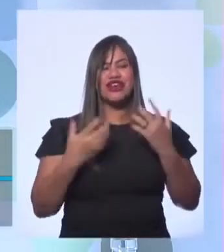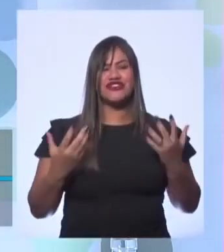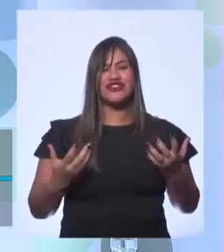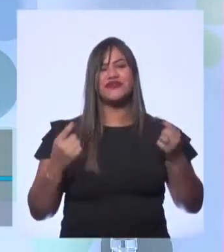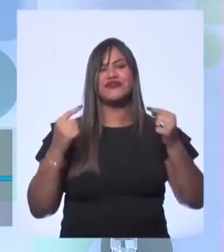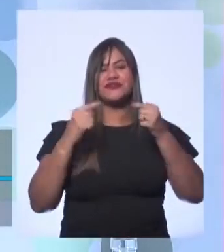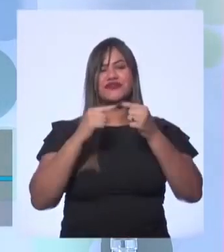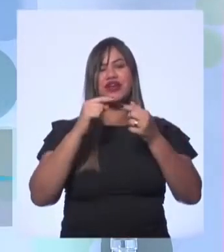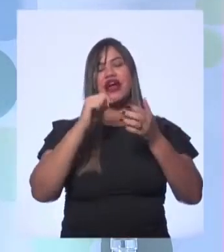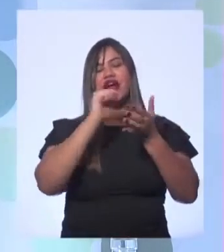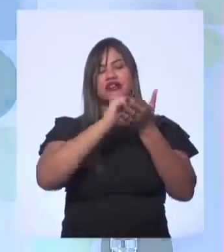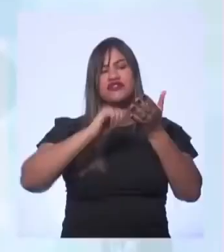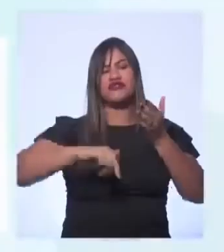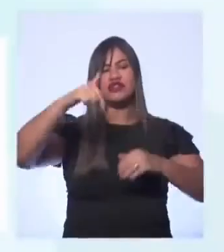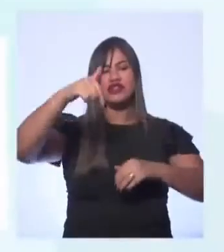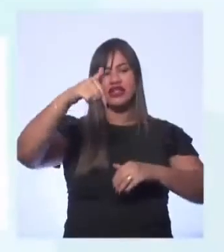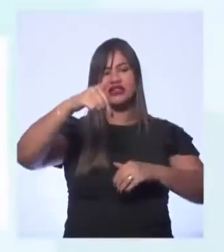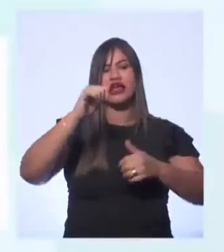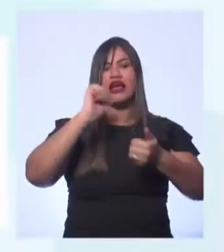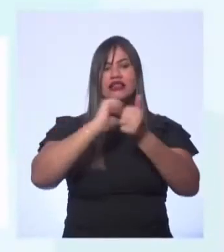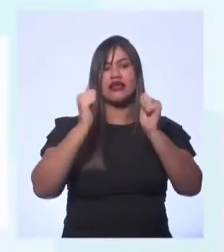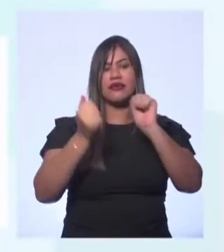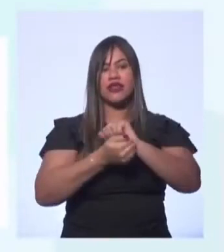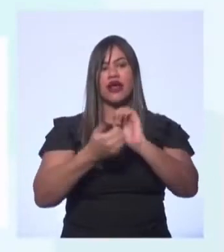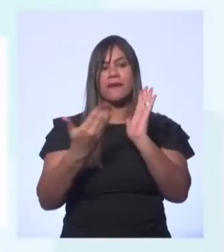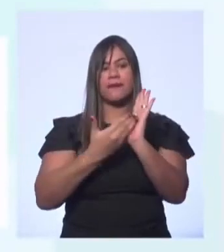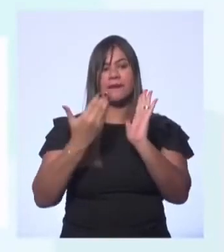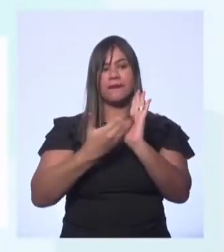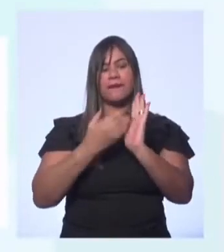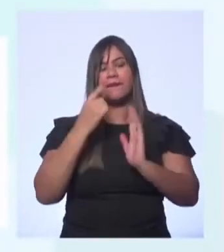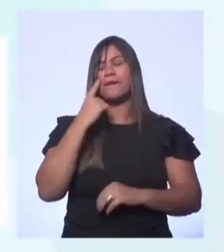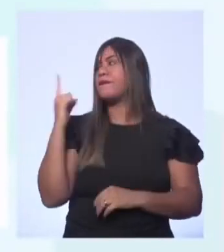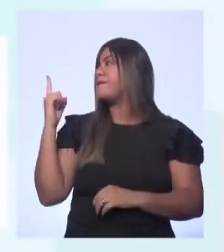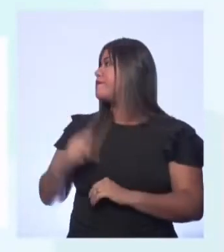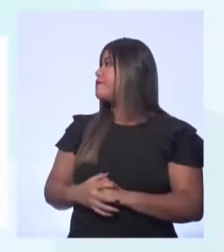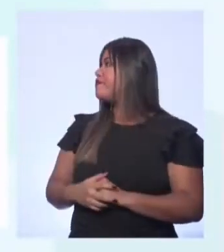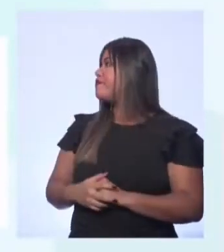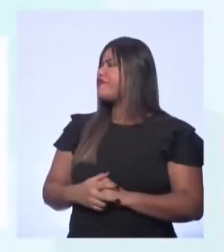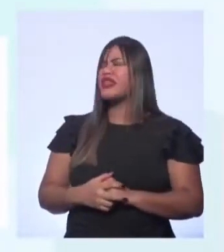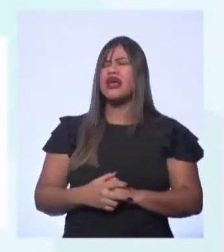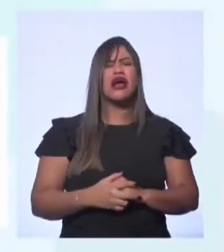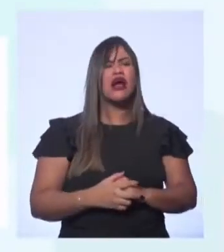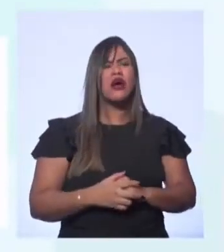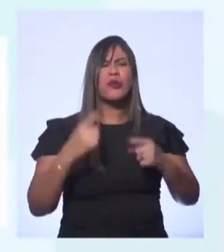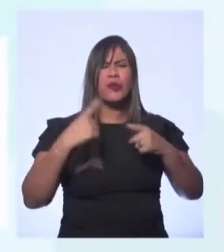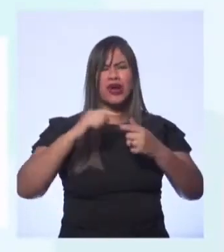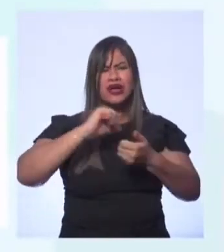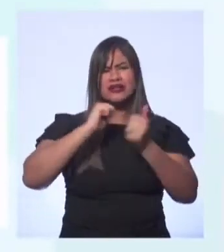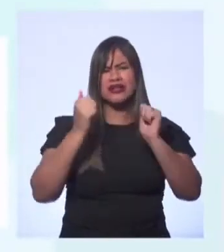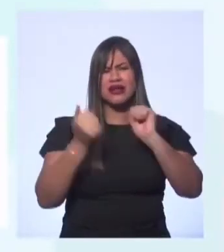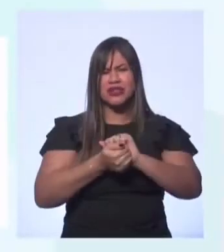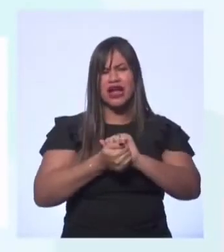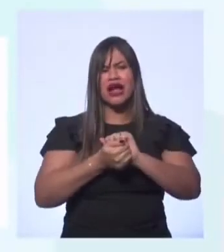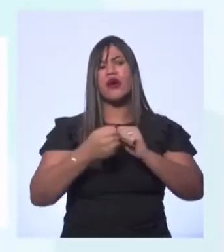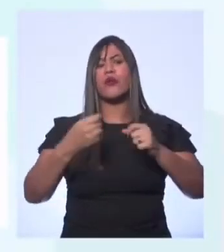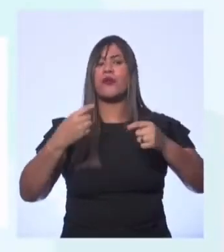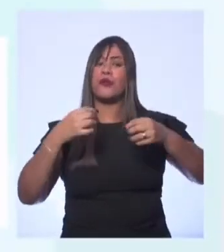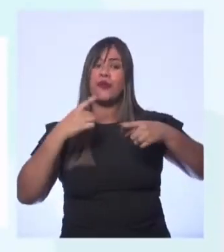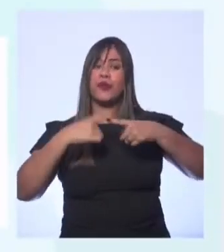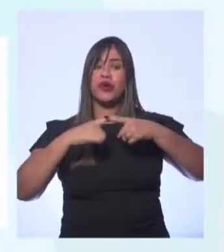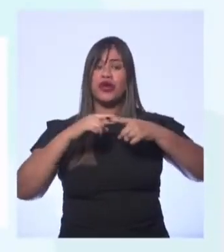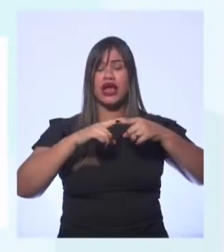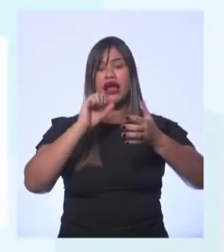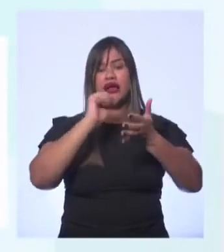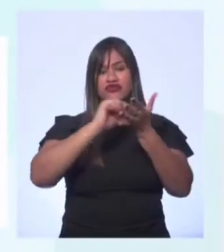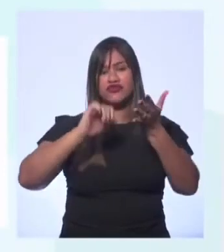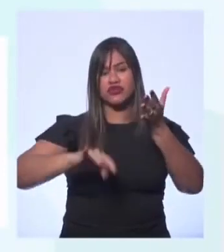7, adaptada, parte 1, página 63. Aí você fala, por que parte 1? Por que adaptada? Primeiro porque eu adaptei aí, eu separei a